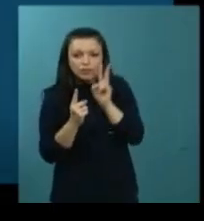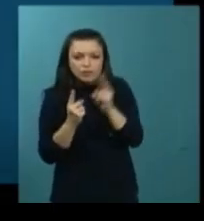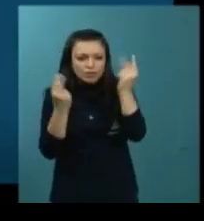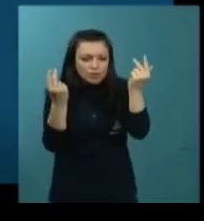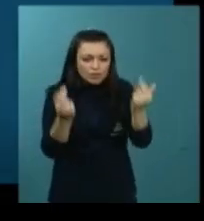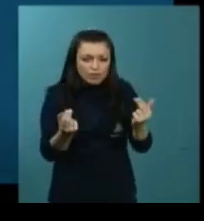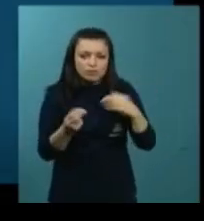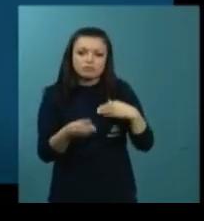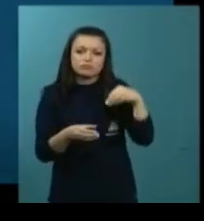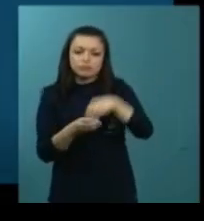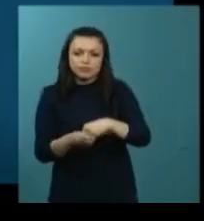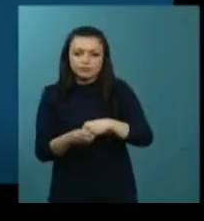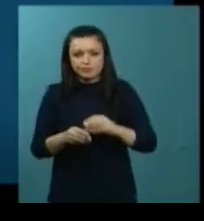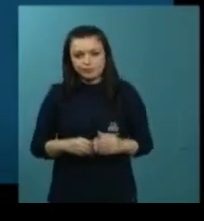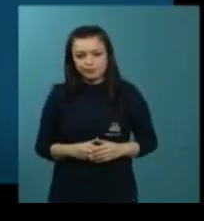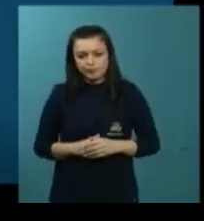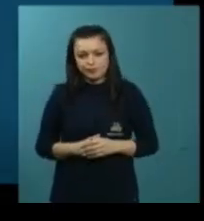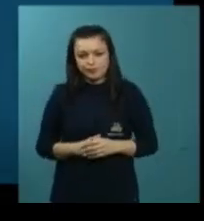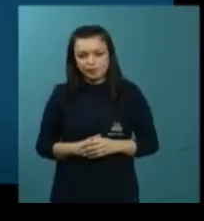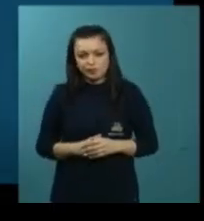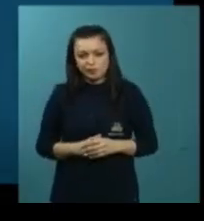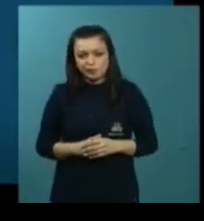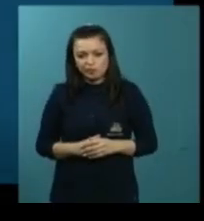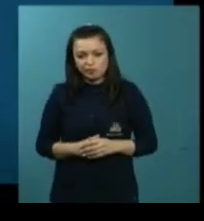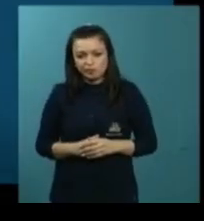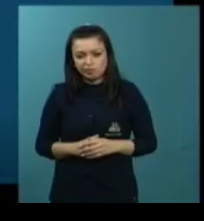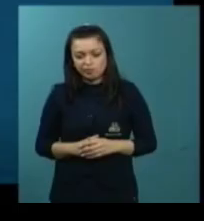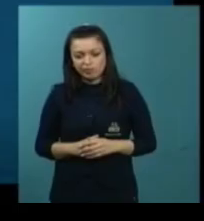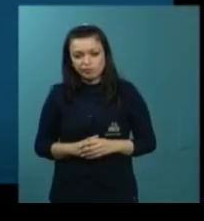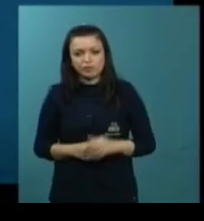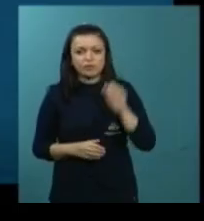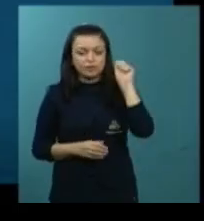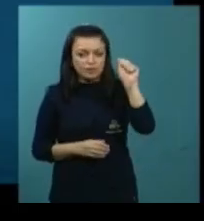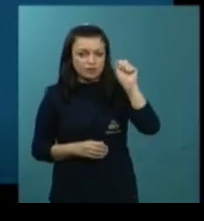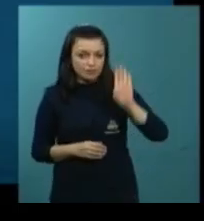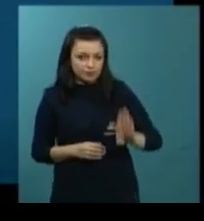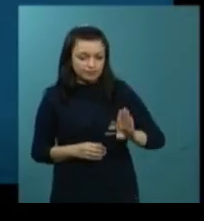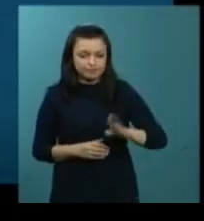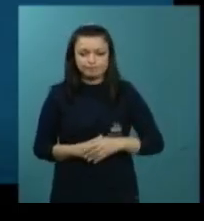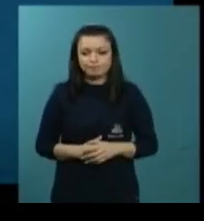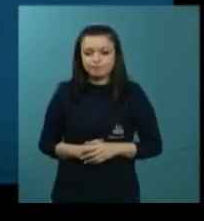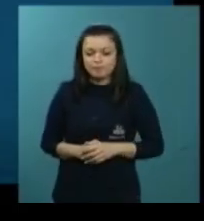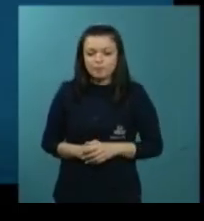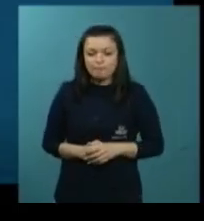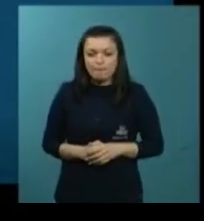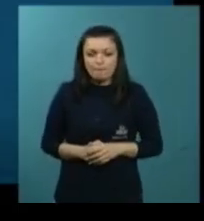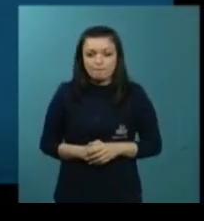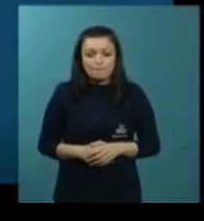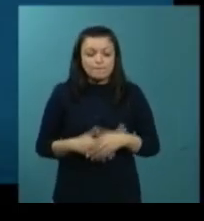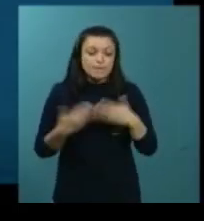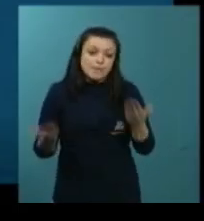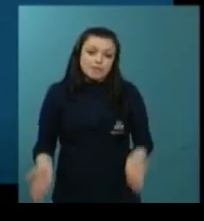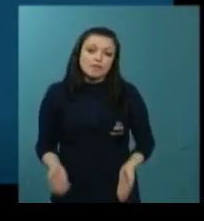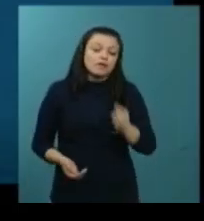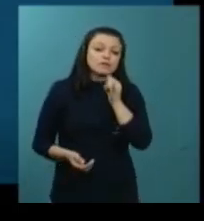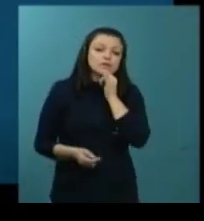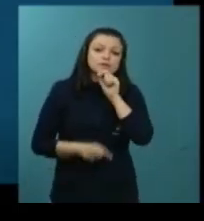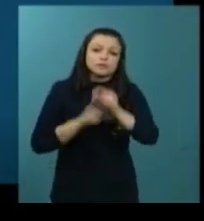ao conjunto B, ao conjunto A e ao conjunto B. E nesse